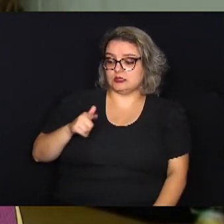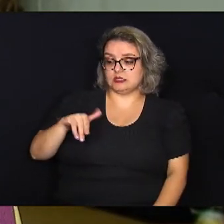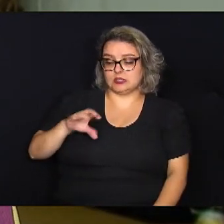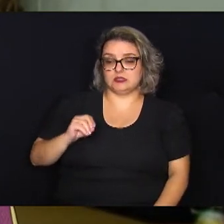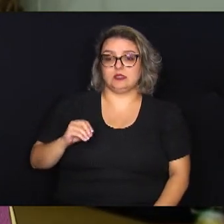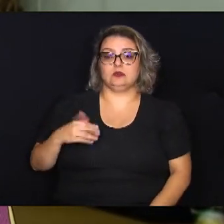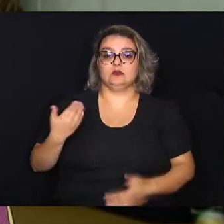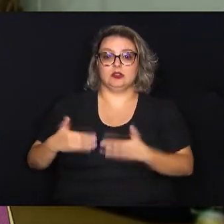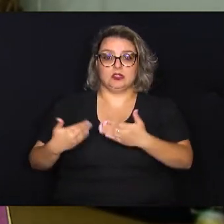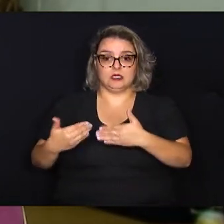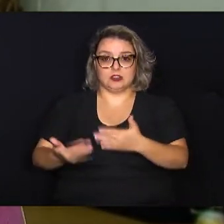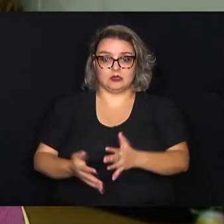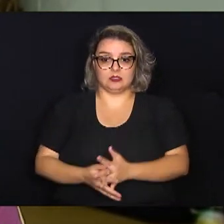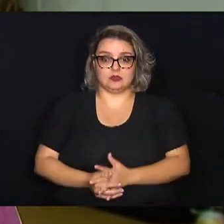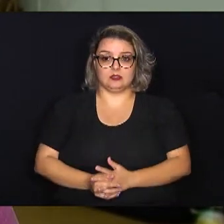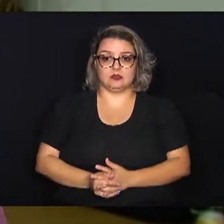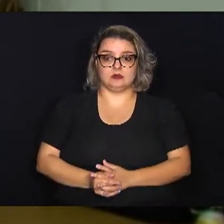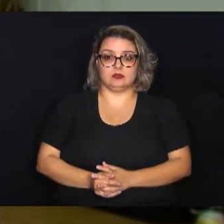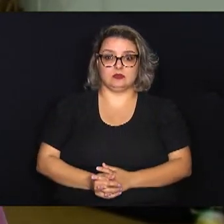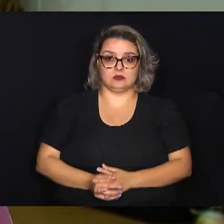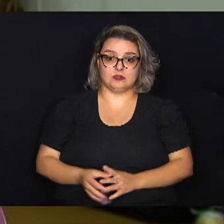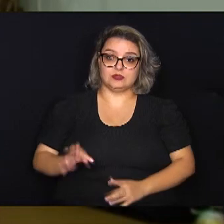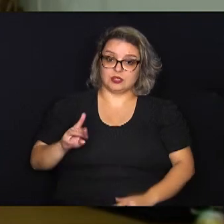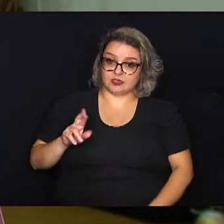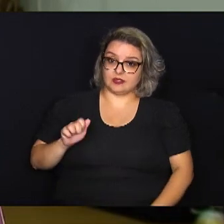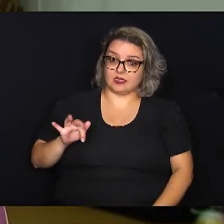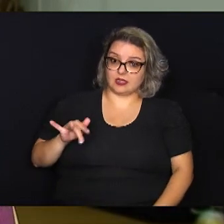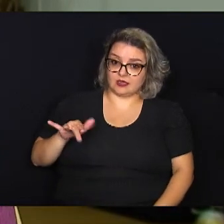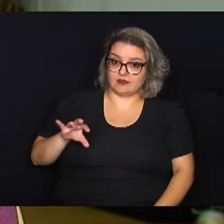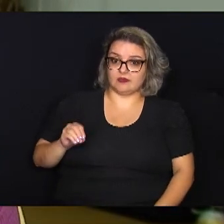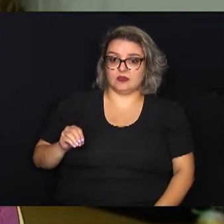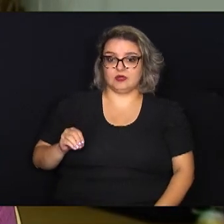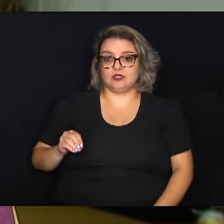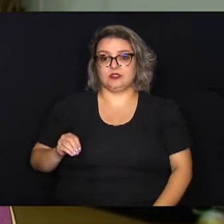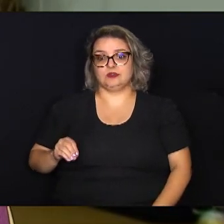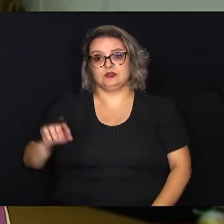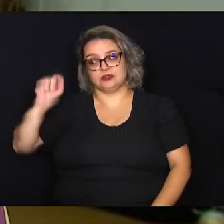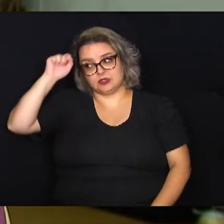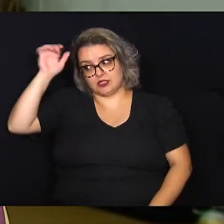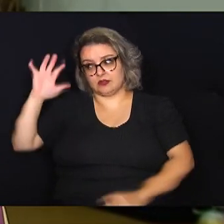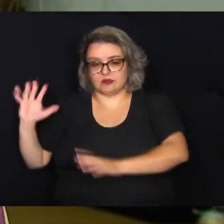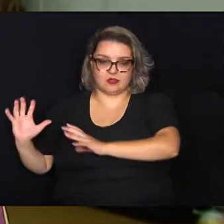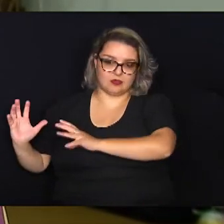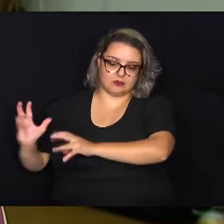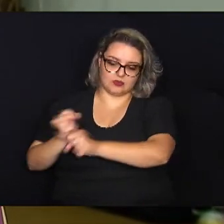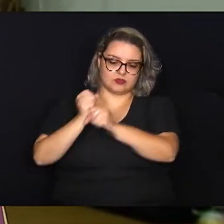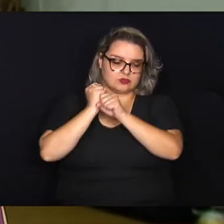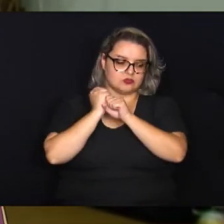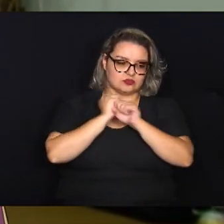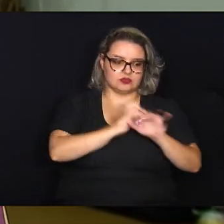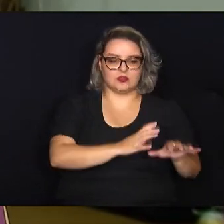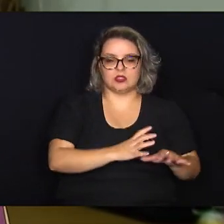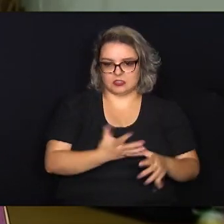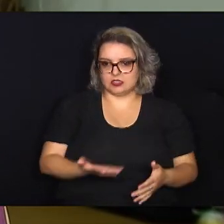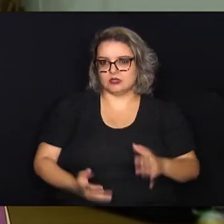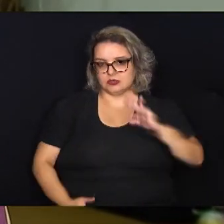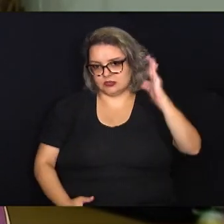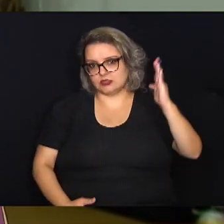processo de tráfico, né, de expulsão, de retirada dos negros e negras da África